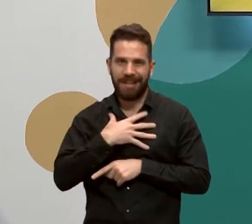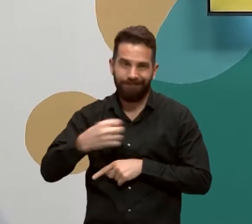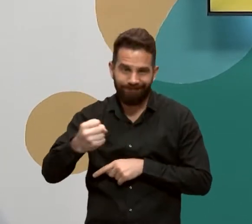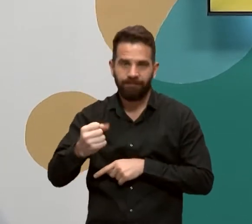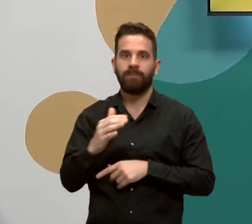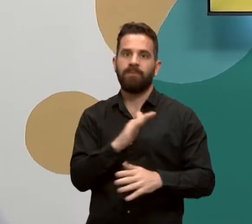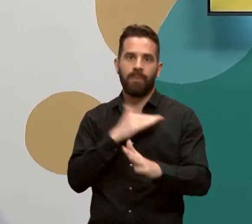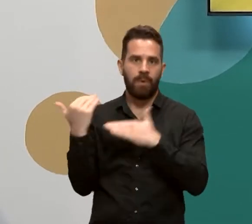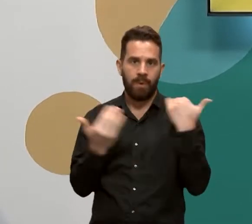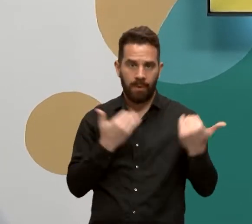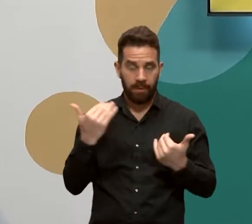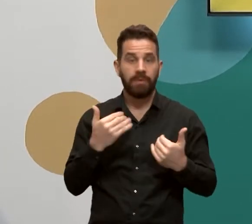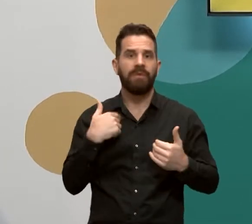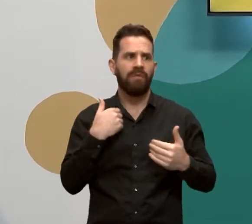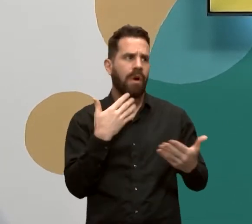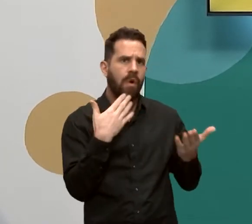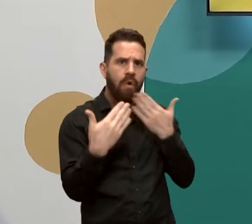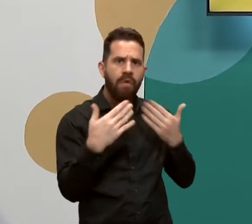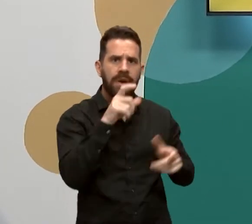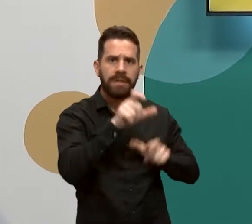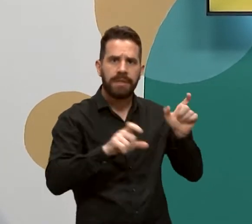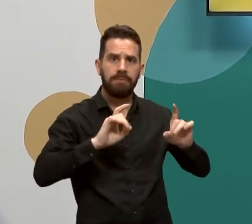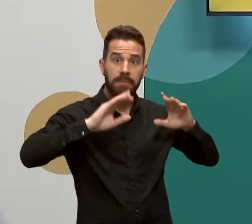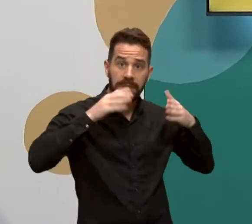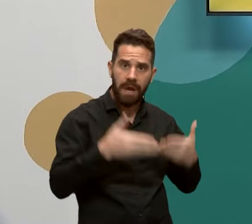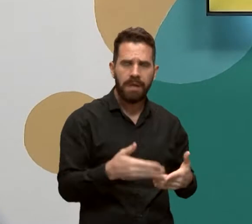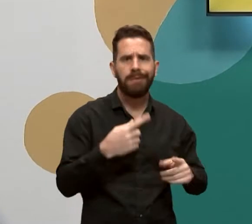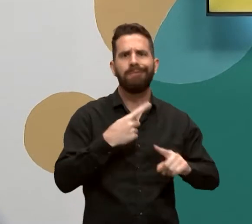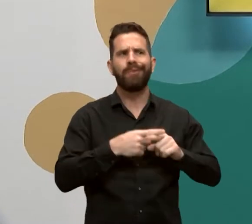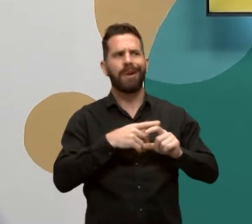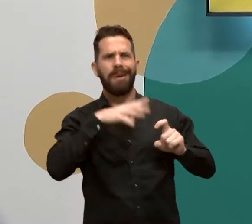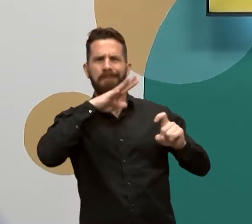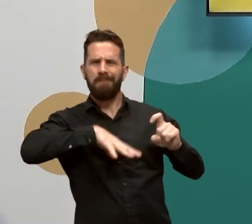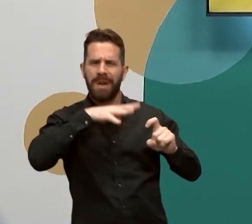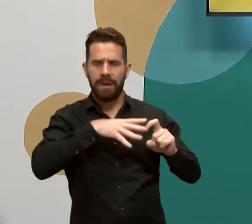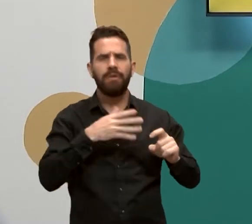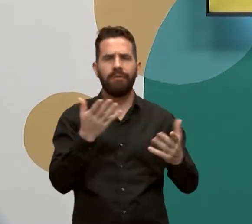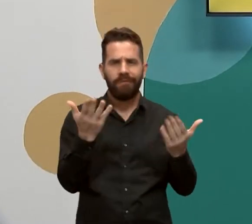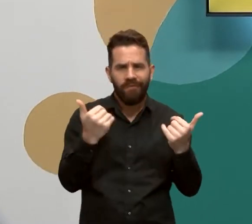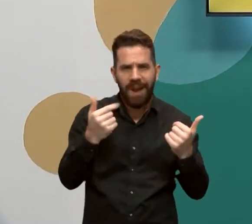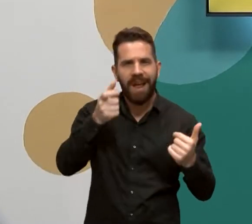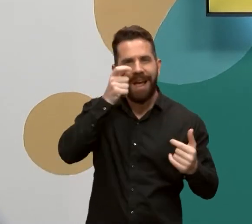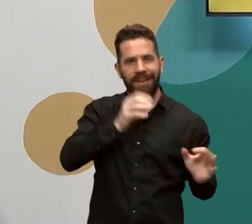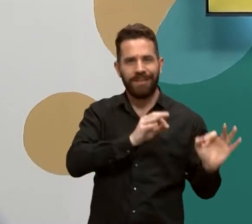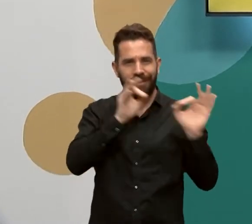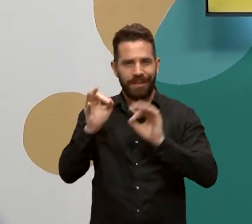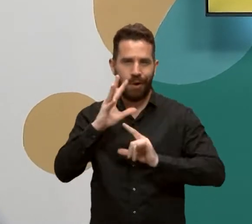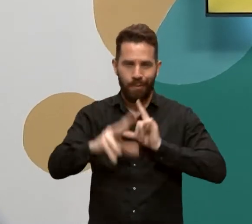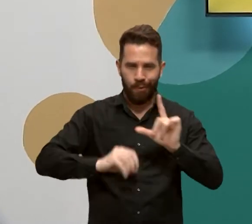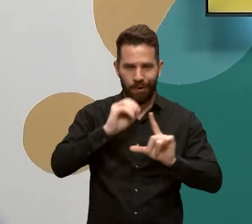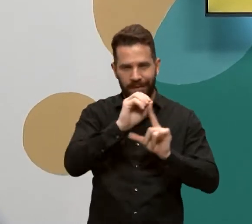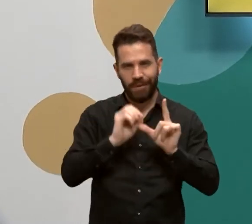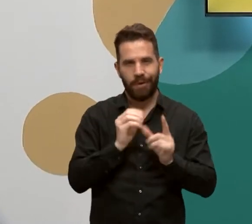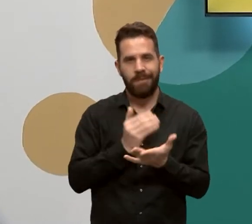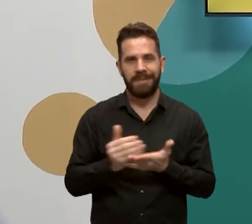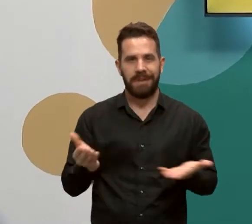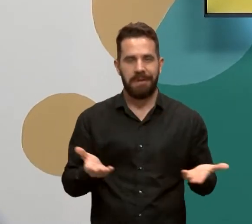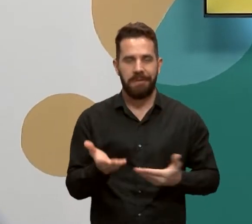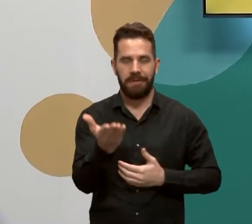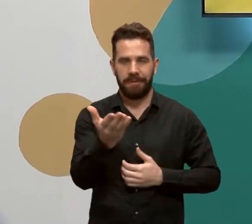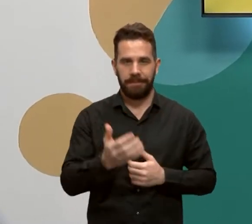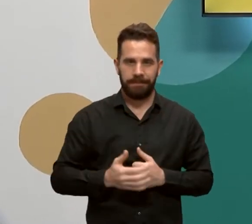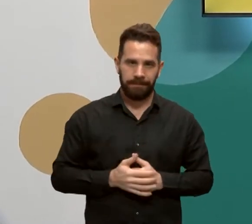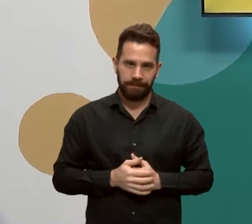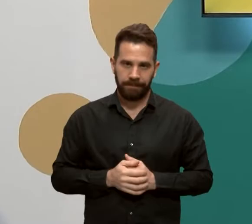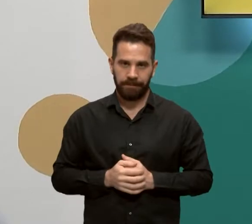com especialistas para desmistificar o tema. Fique com a gente, o Mundo UFG está começando agora.